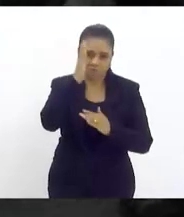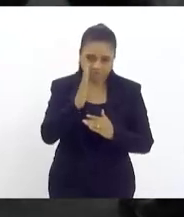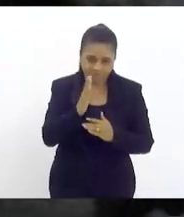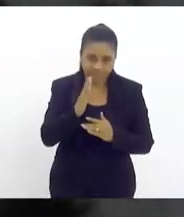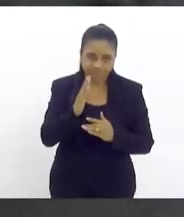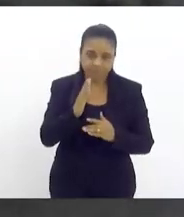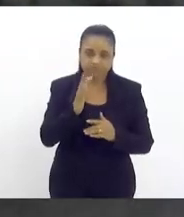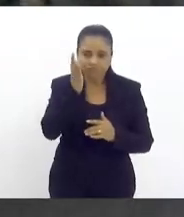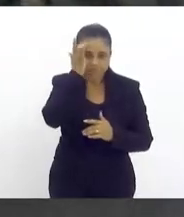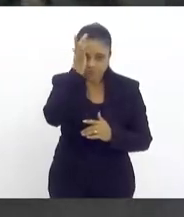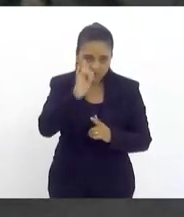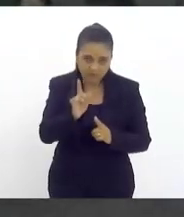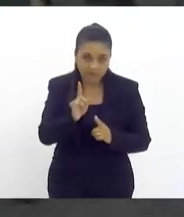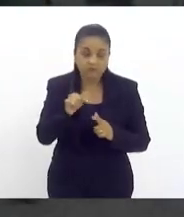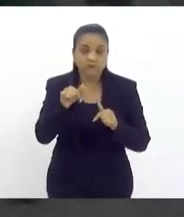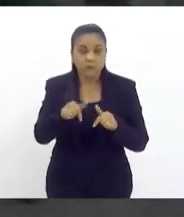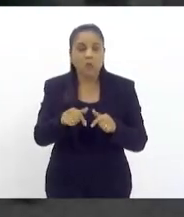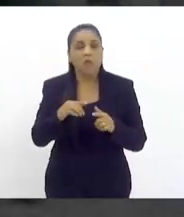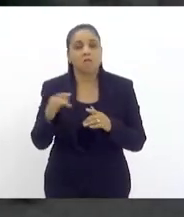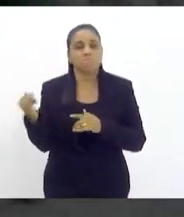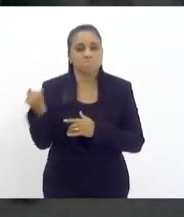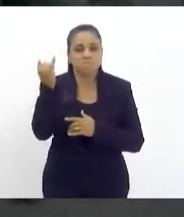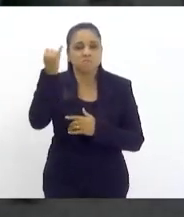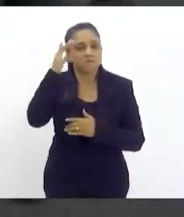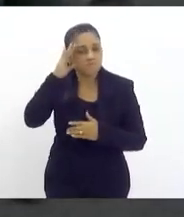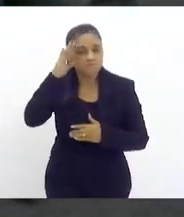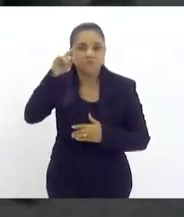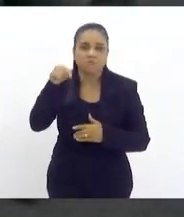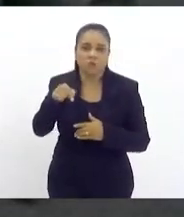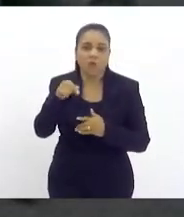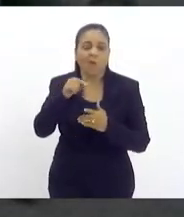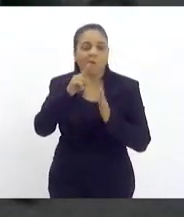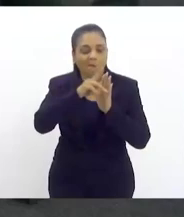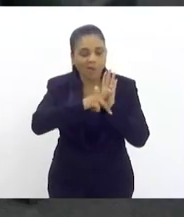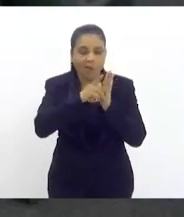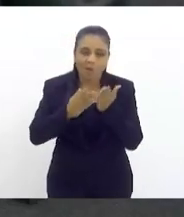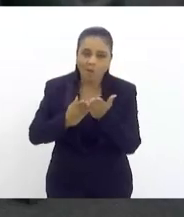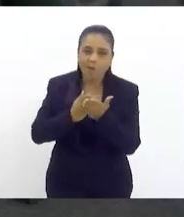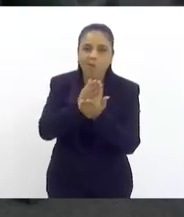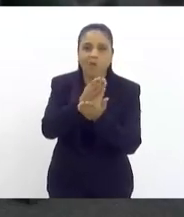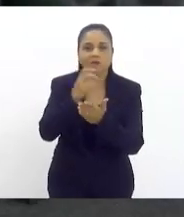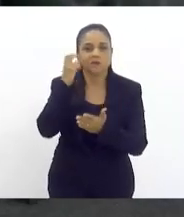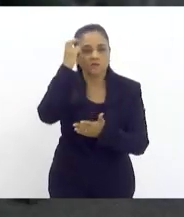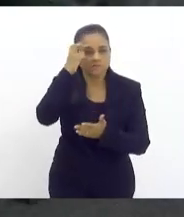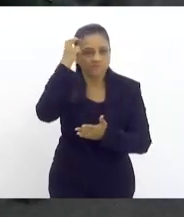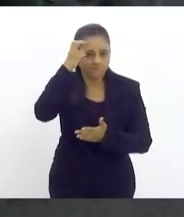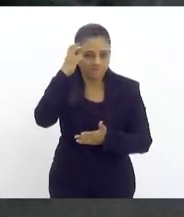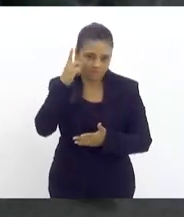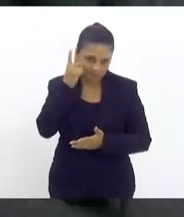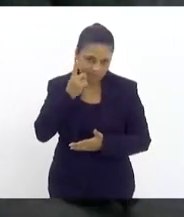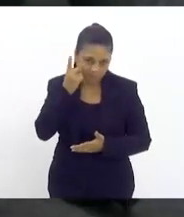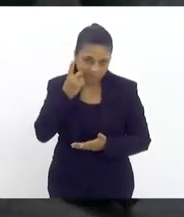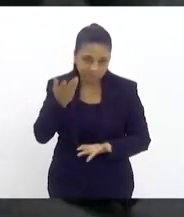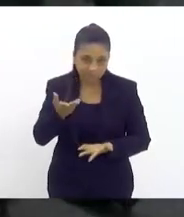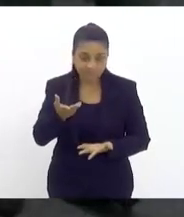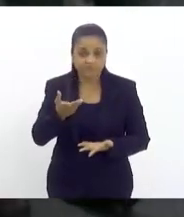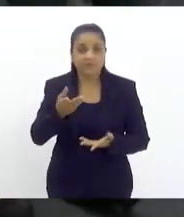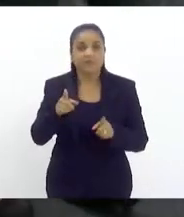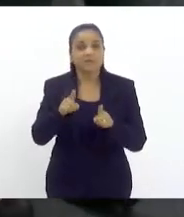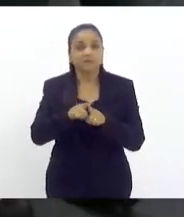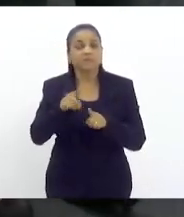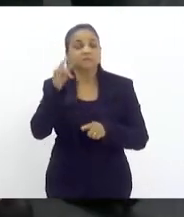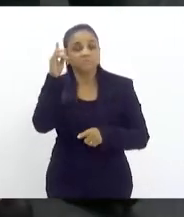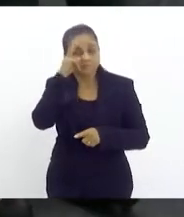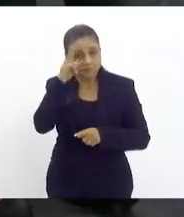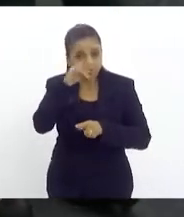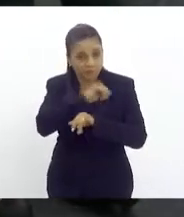muito fundamental que se aprove o projeto de lei da deputada Verônica Lima. E aí lembrar, senhora